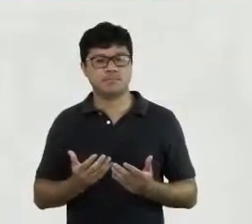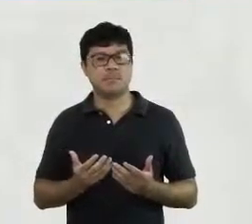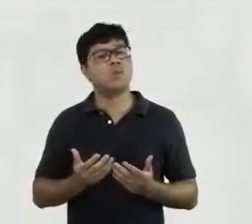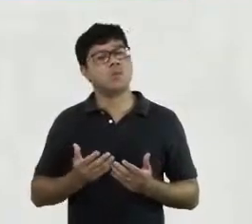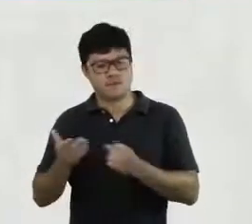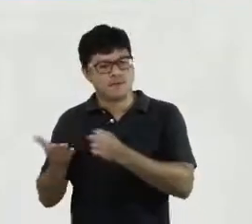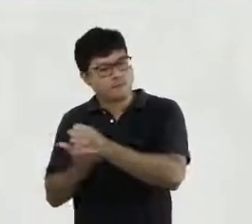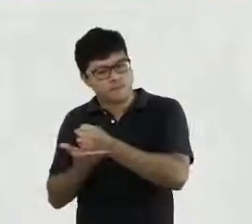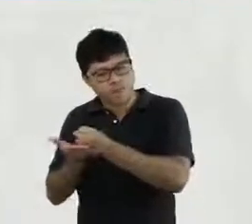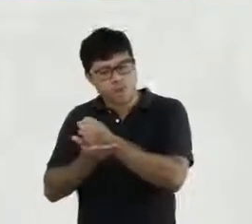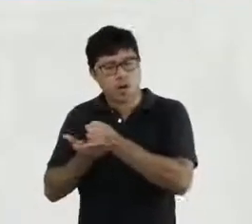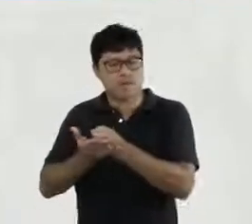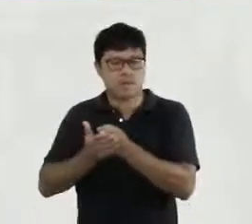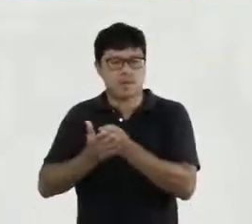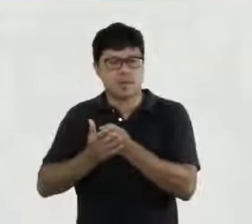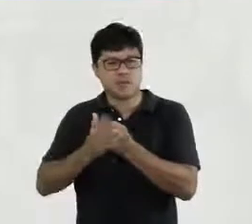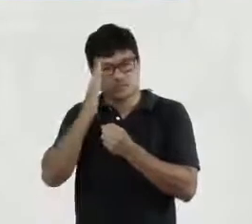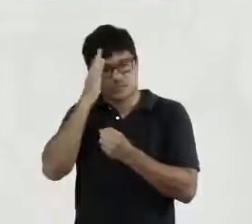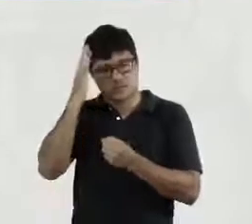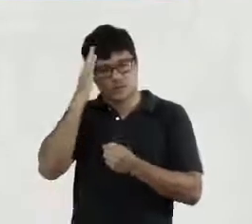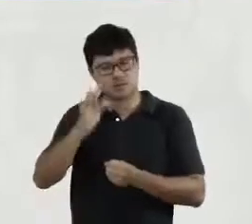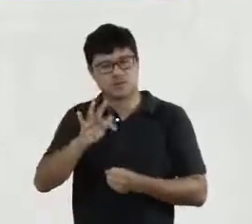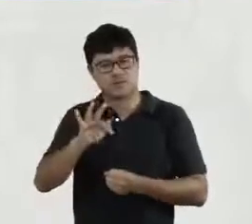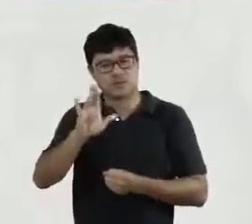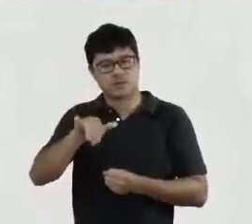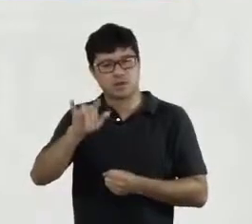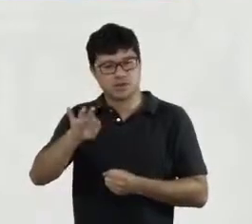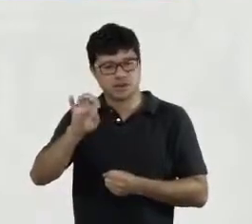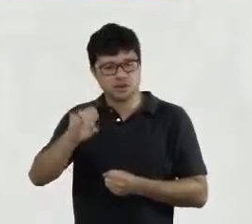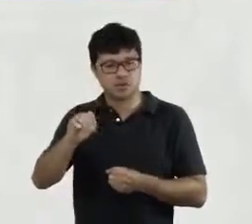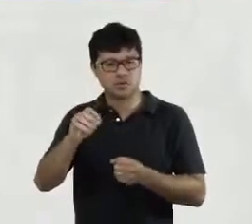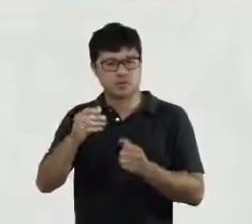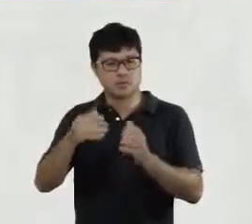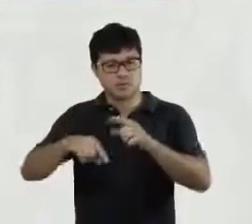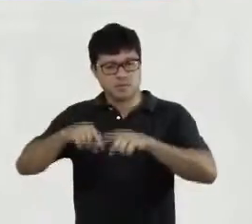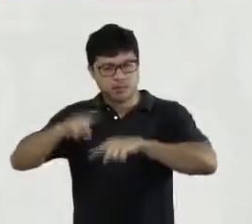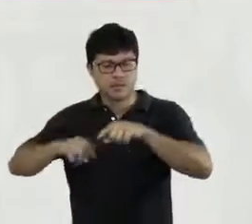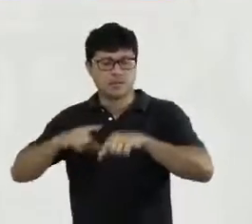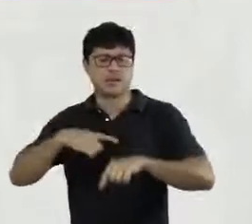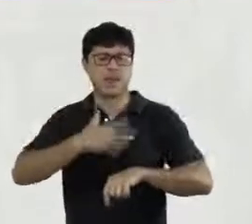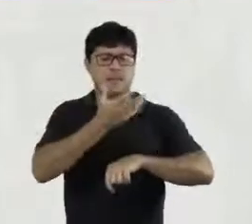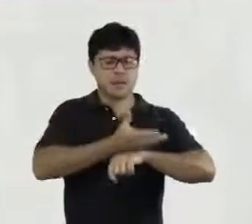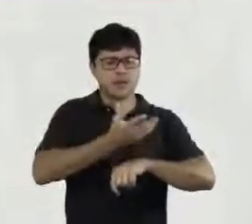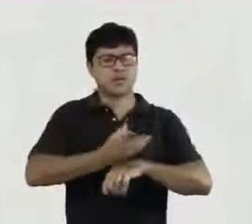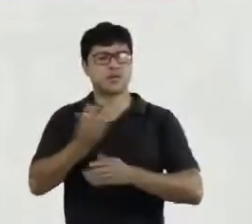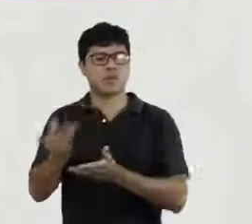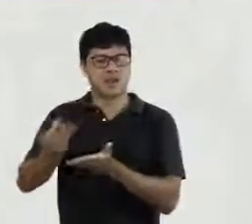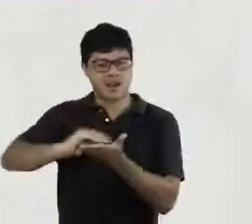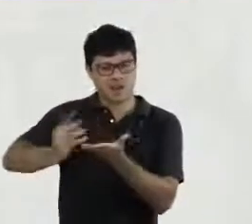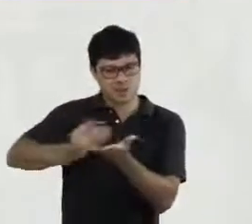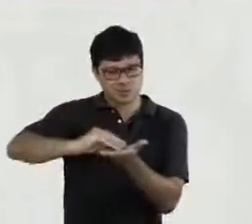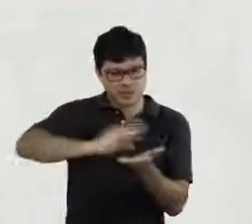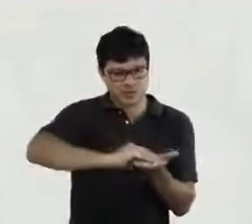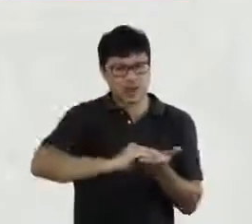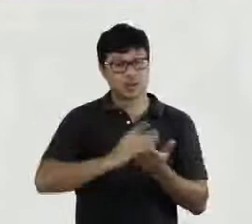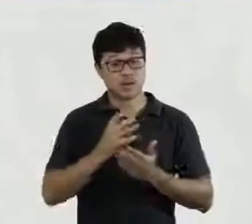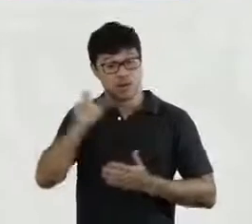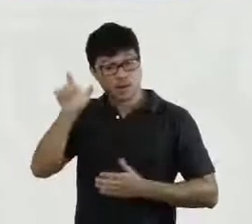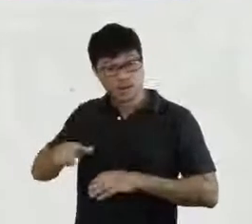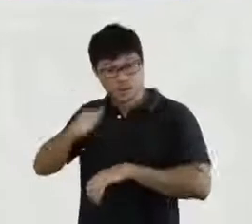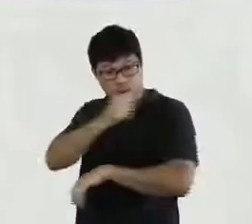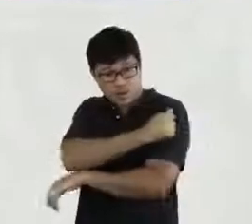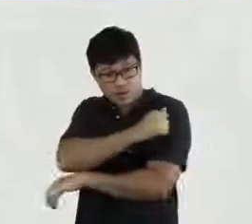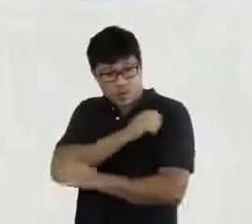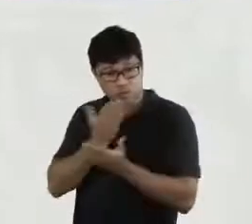os fundamentos da bibliografia material. O que nós temos são disciplinas de catalogação, onde o